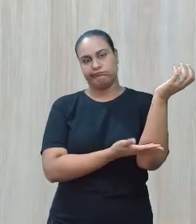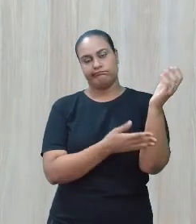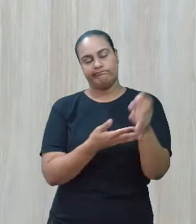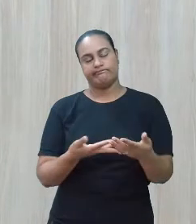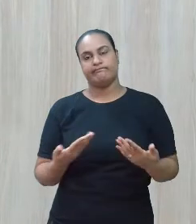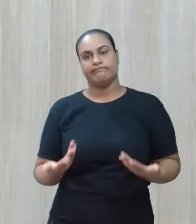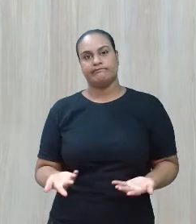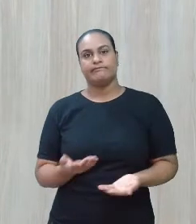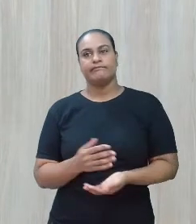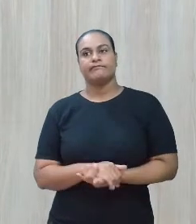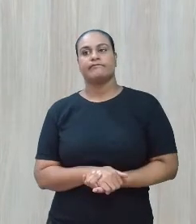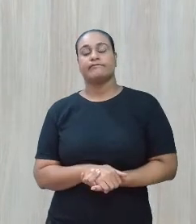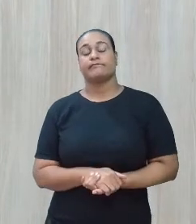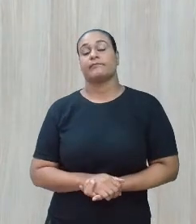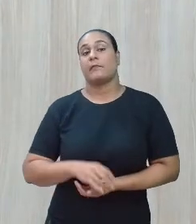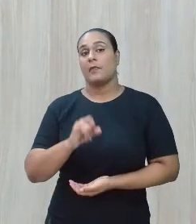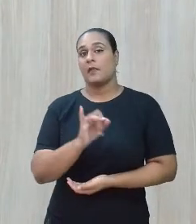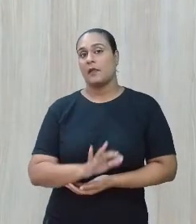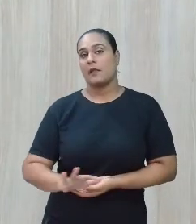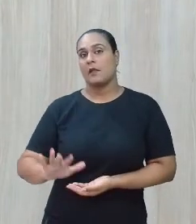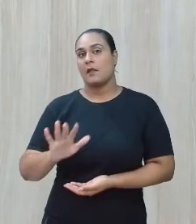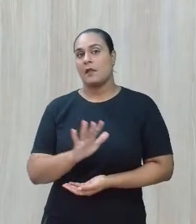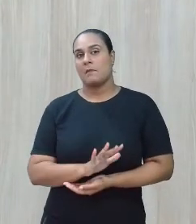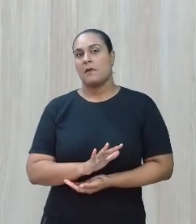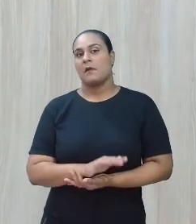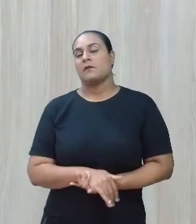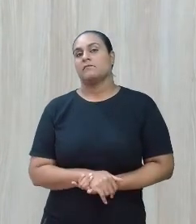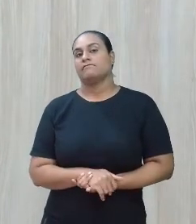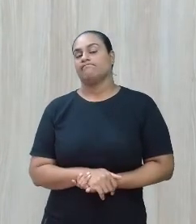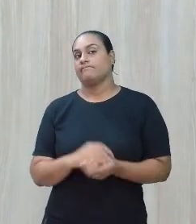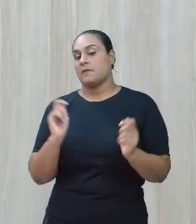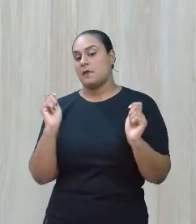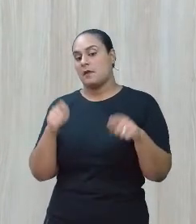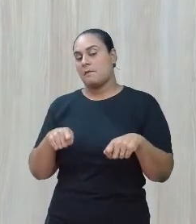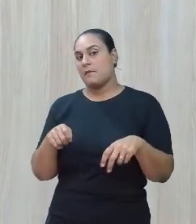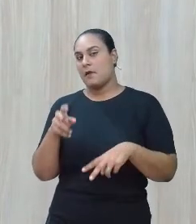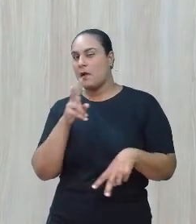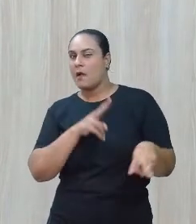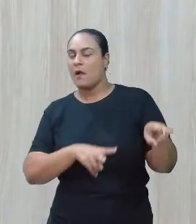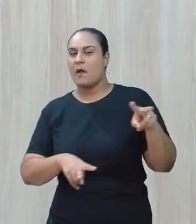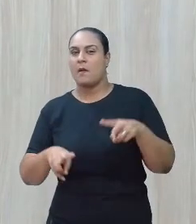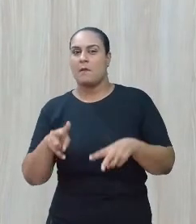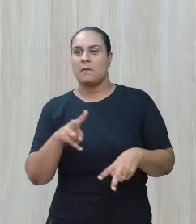aí esta imagem, quando conseguimos olhar para ela,